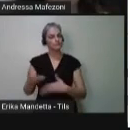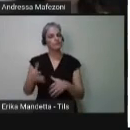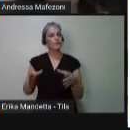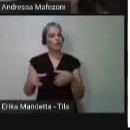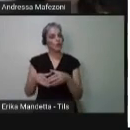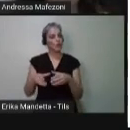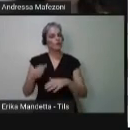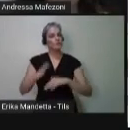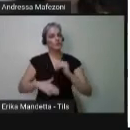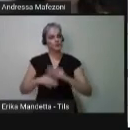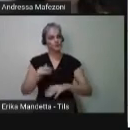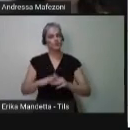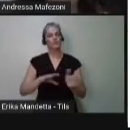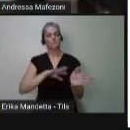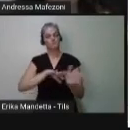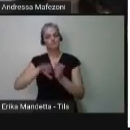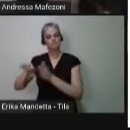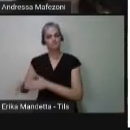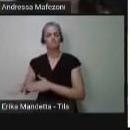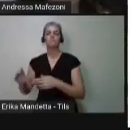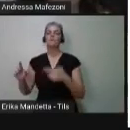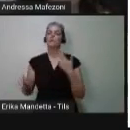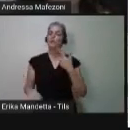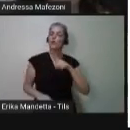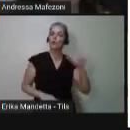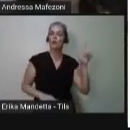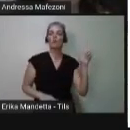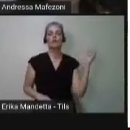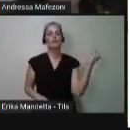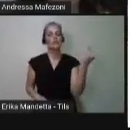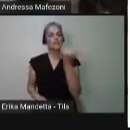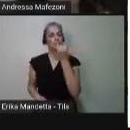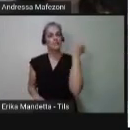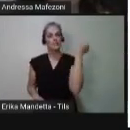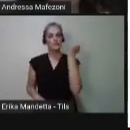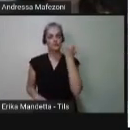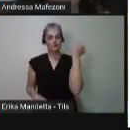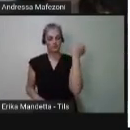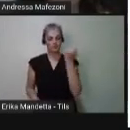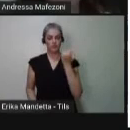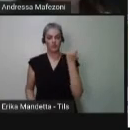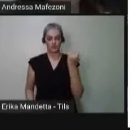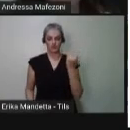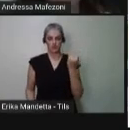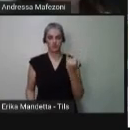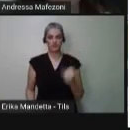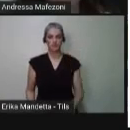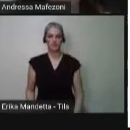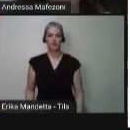de suma importância, que é muito